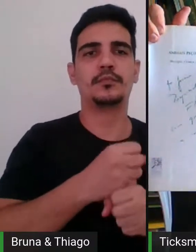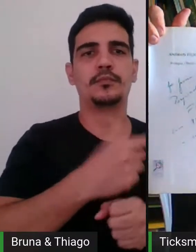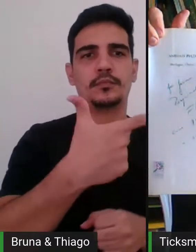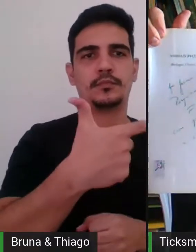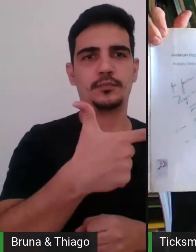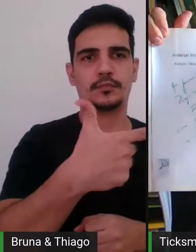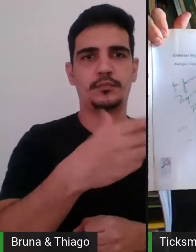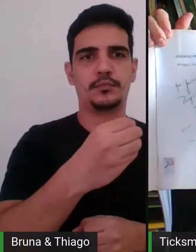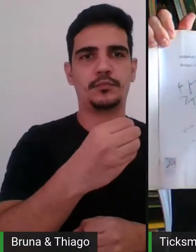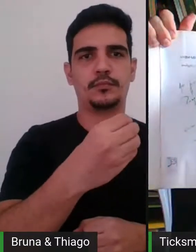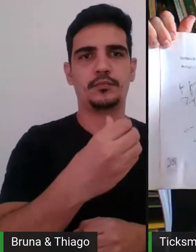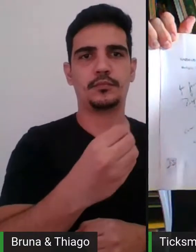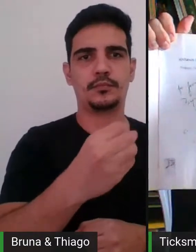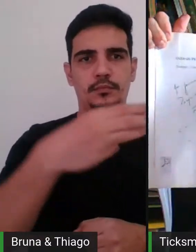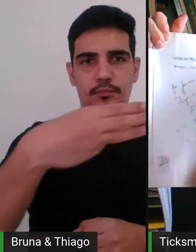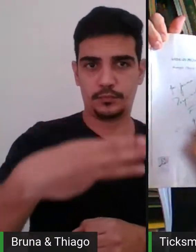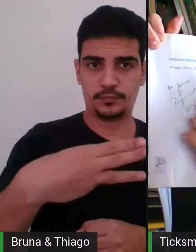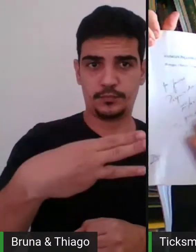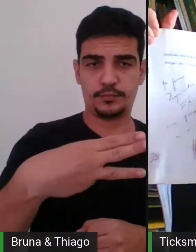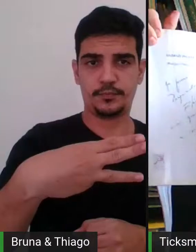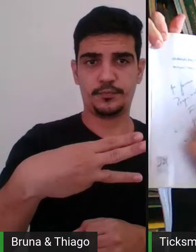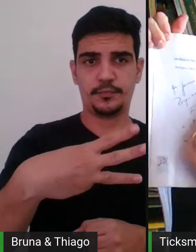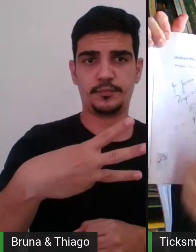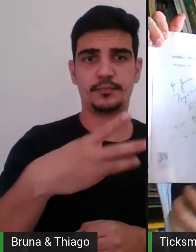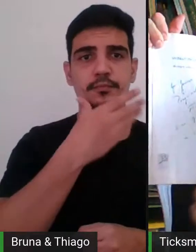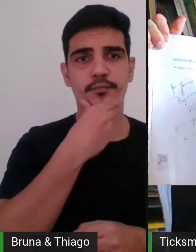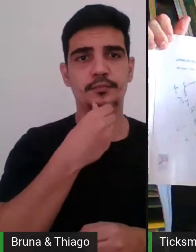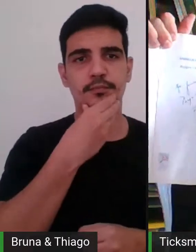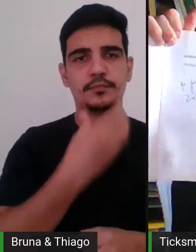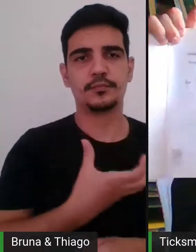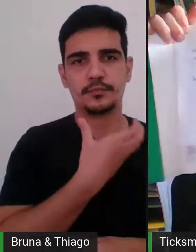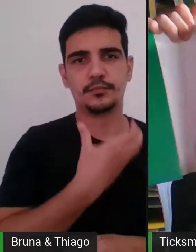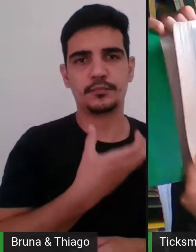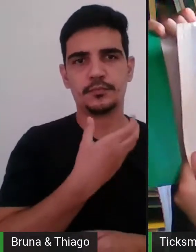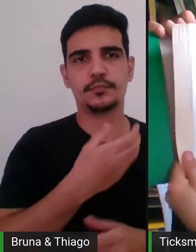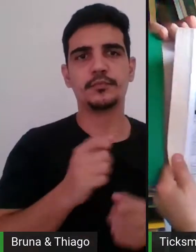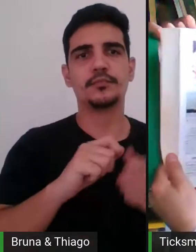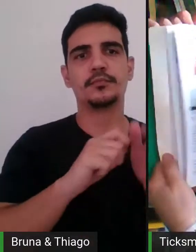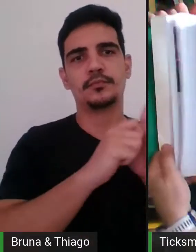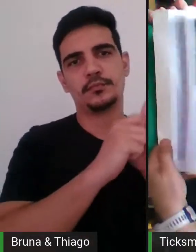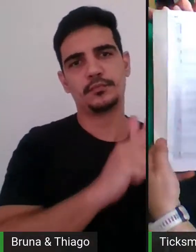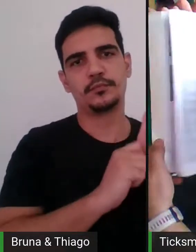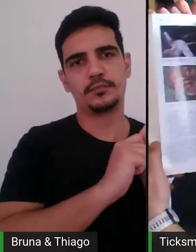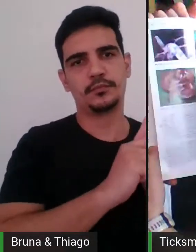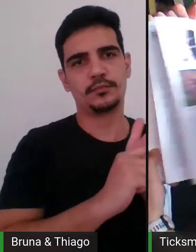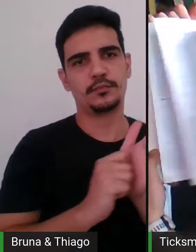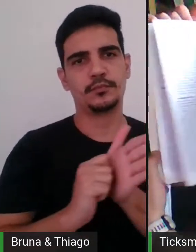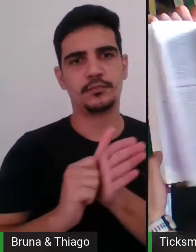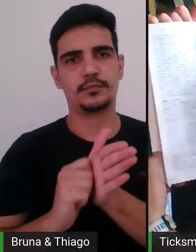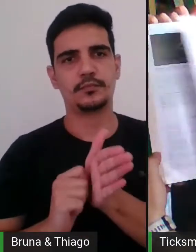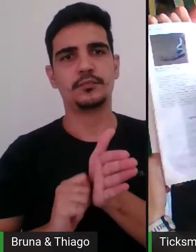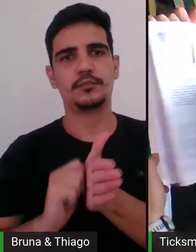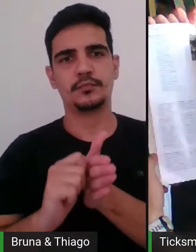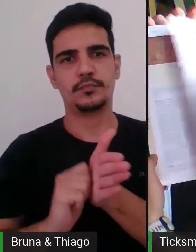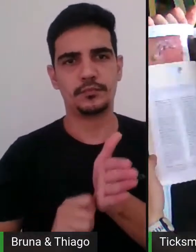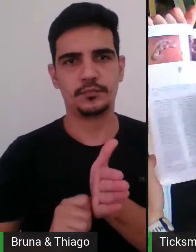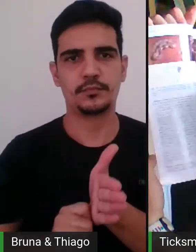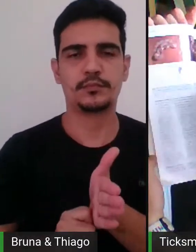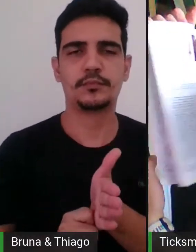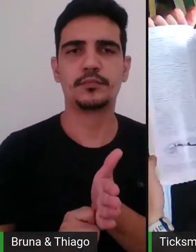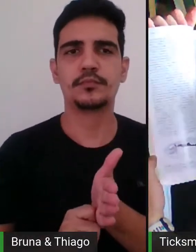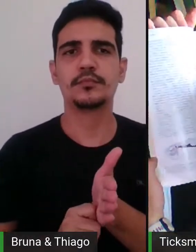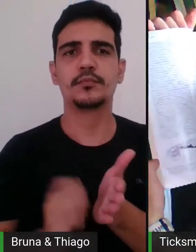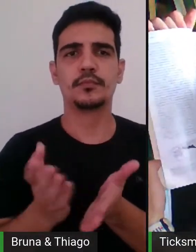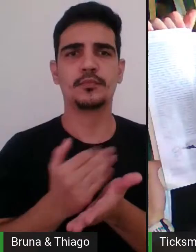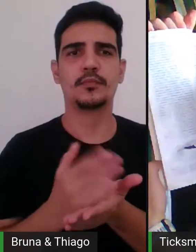Marcelo. E ele está até autografado pelos autores, que é lá do Instituto Butantan. Então, esse livro aqui, ele é fantástico, quem quiser